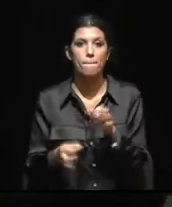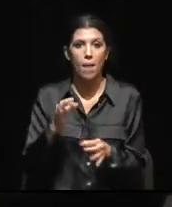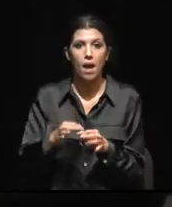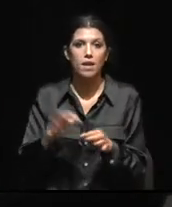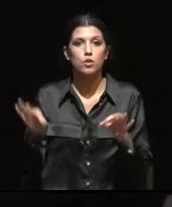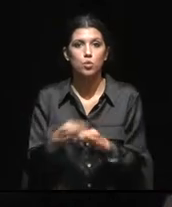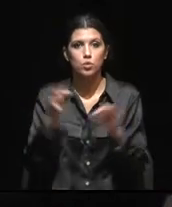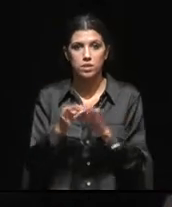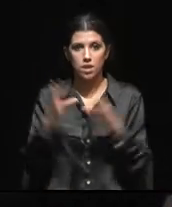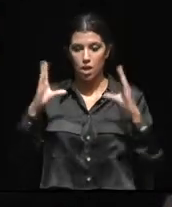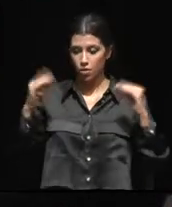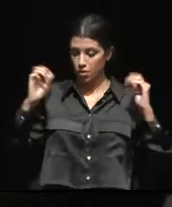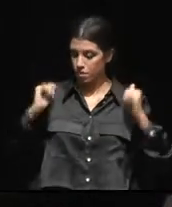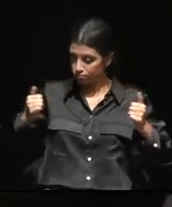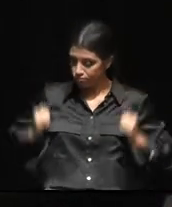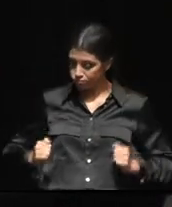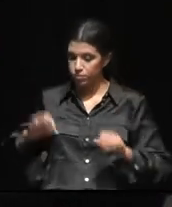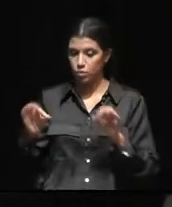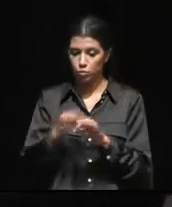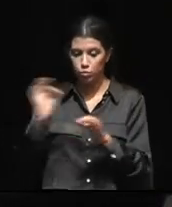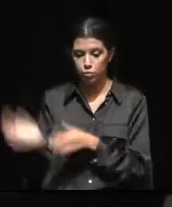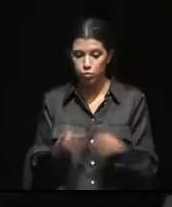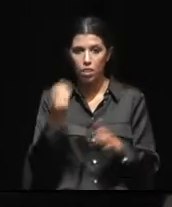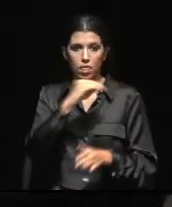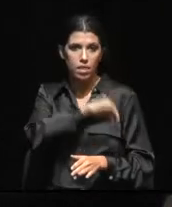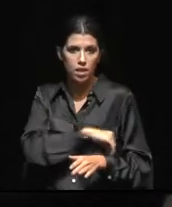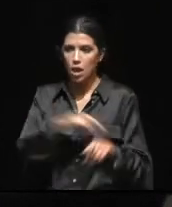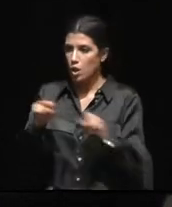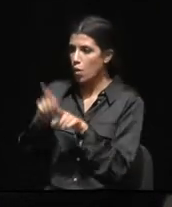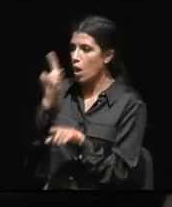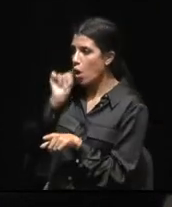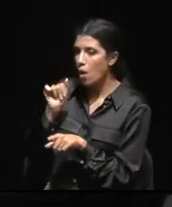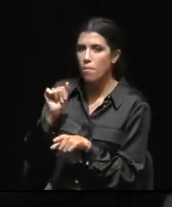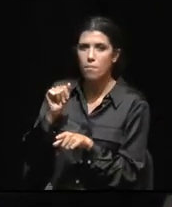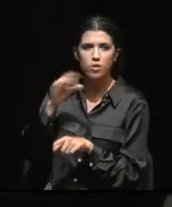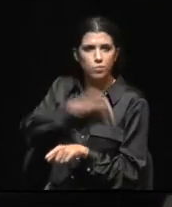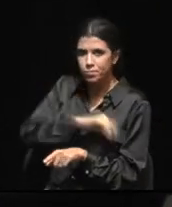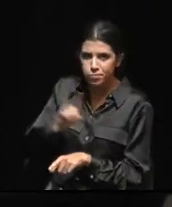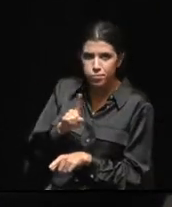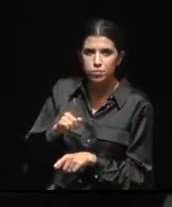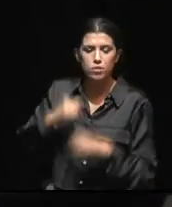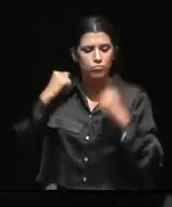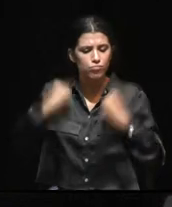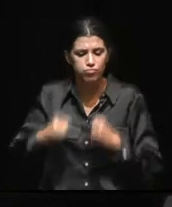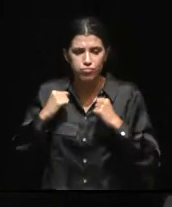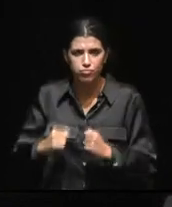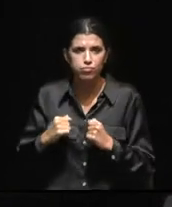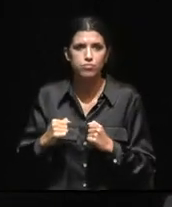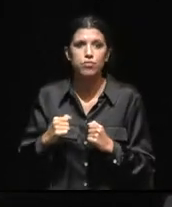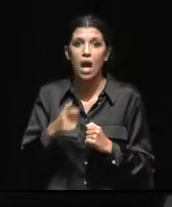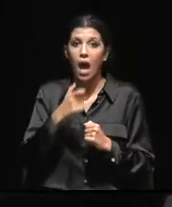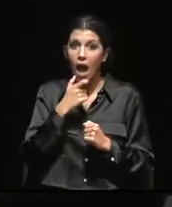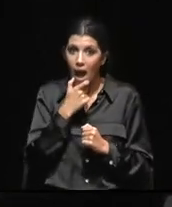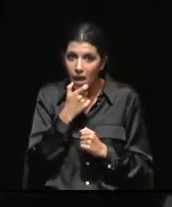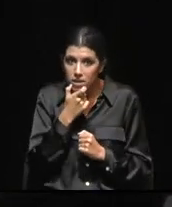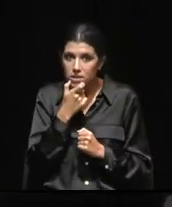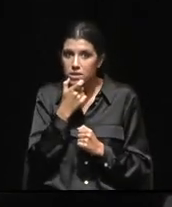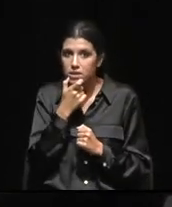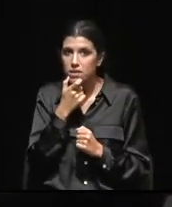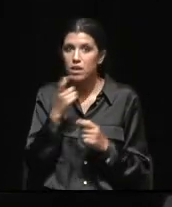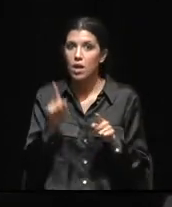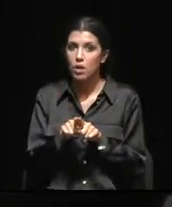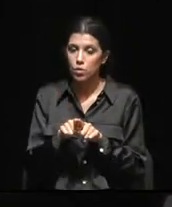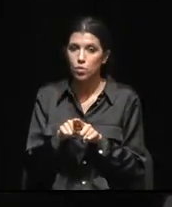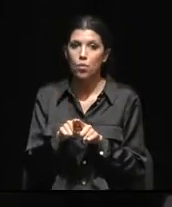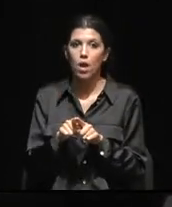os estofos e queriam ganhar o mesmo que os homens não gan Av fizeram a greve enquanto houve estofos os carros saíram Quando deixou de